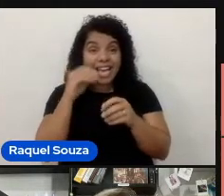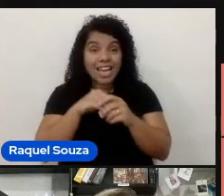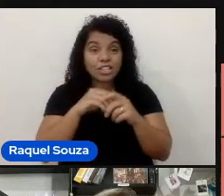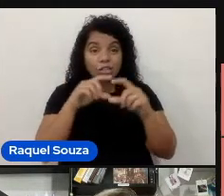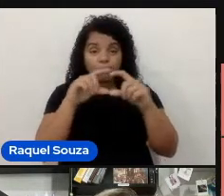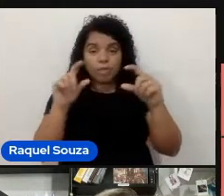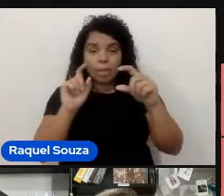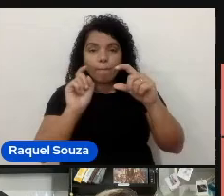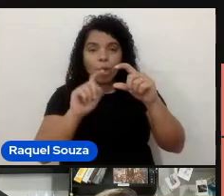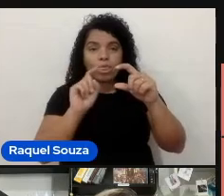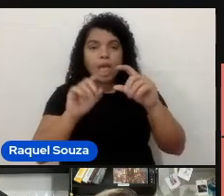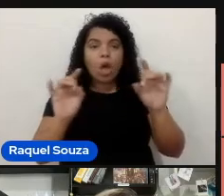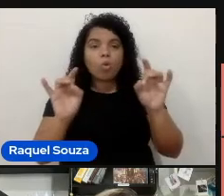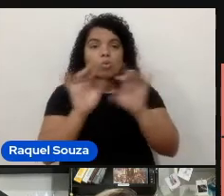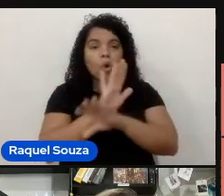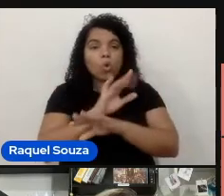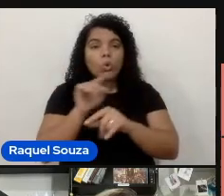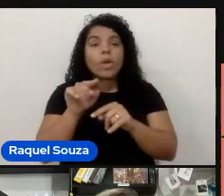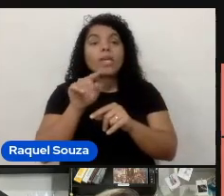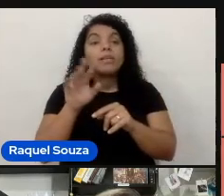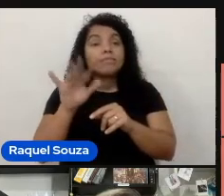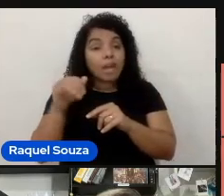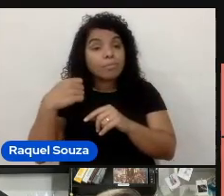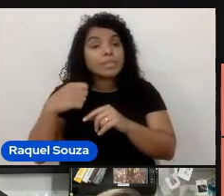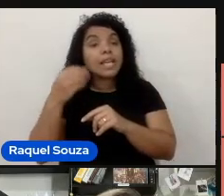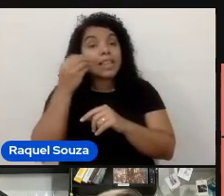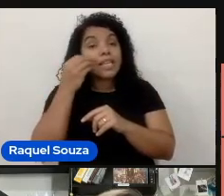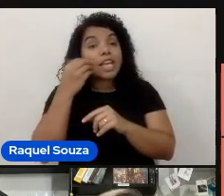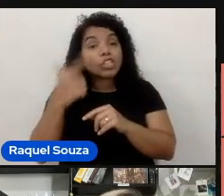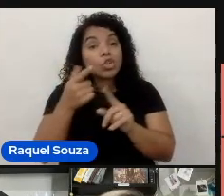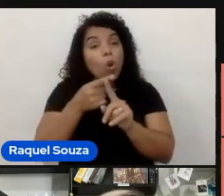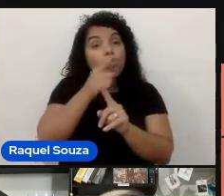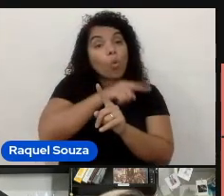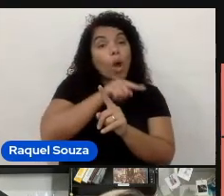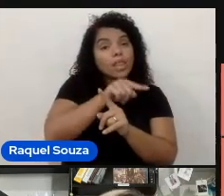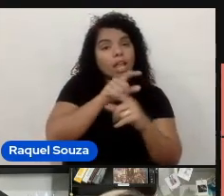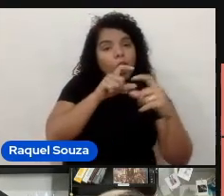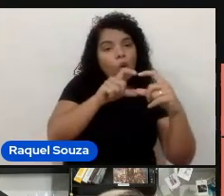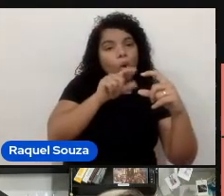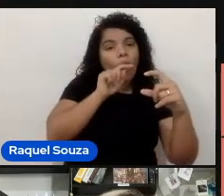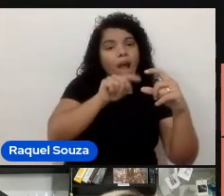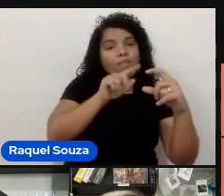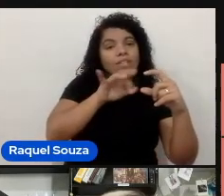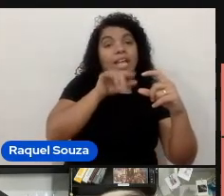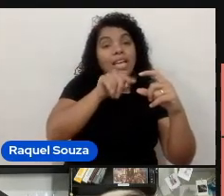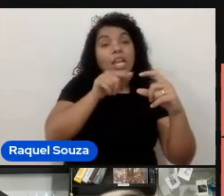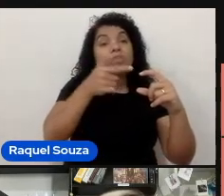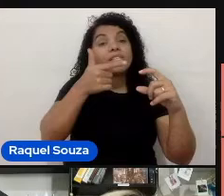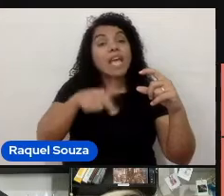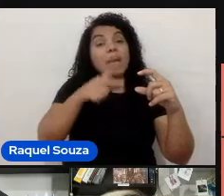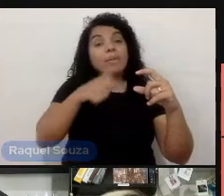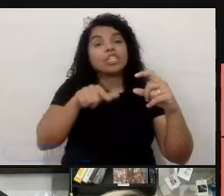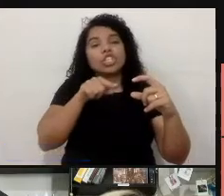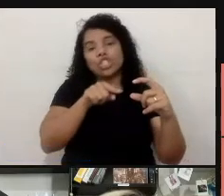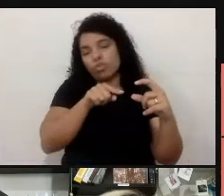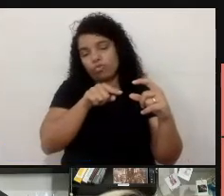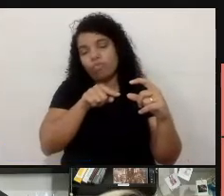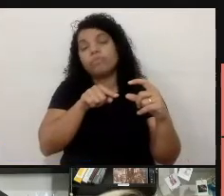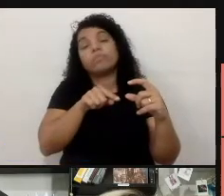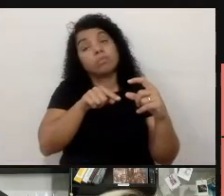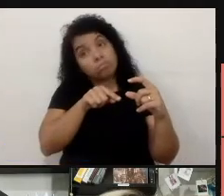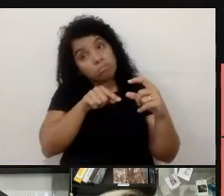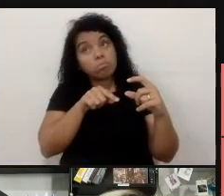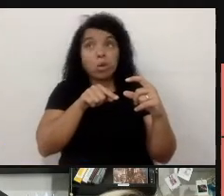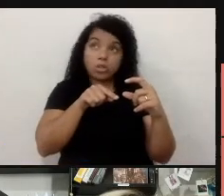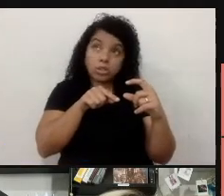concluir, você vai precisar testar de novo o avançar, e aquilo vai se tornar repetitivo, tá? Então, você já começa a definir,